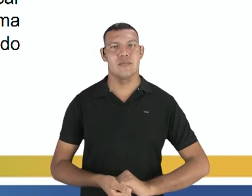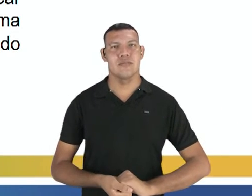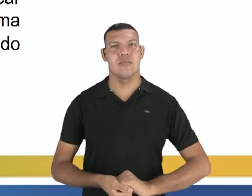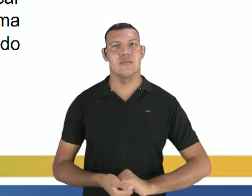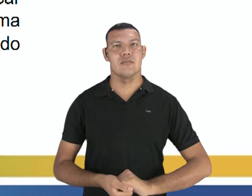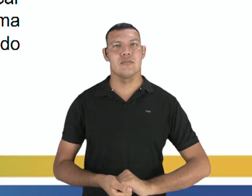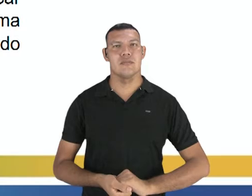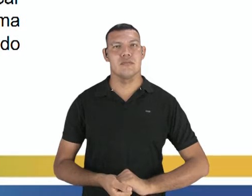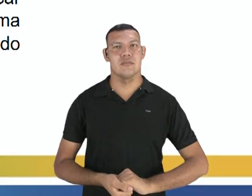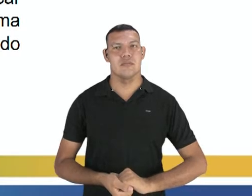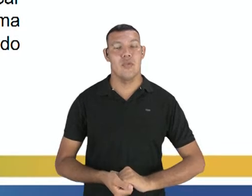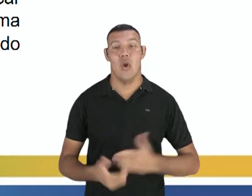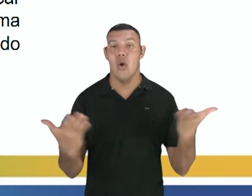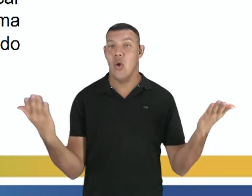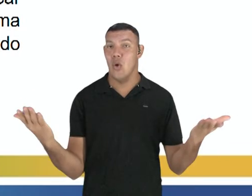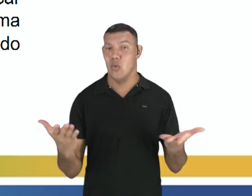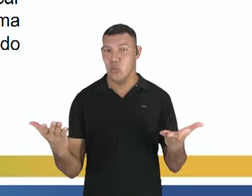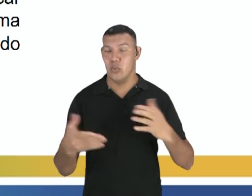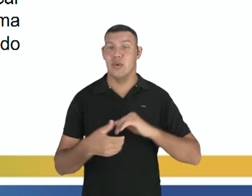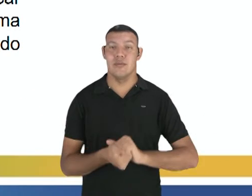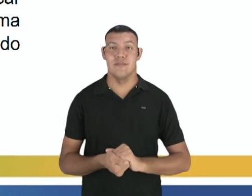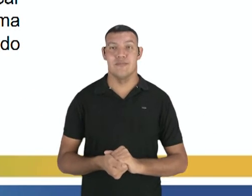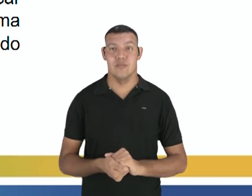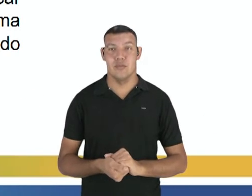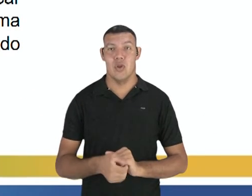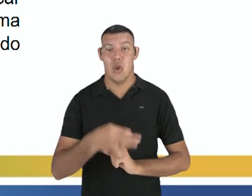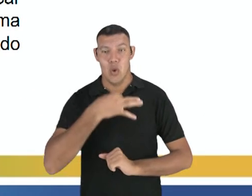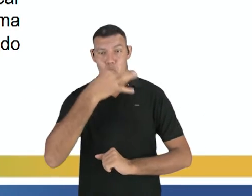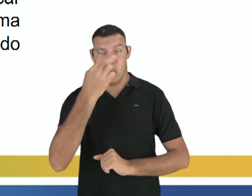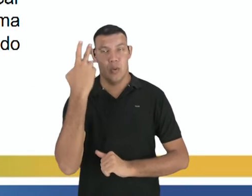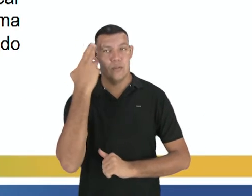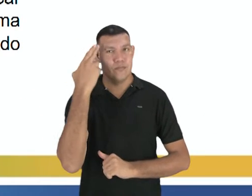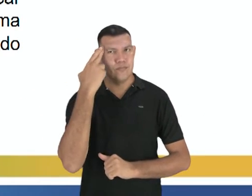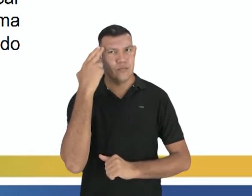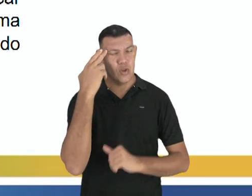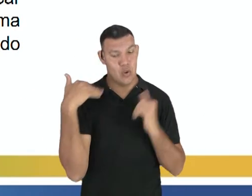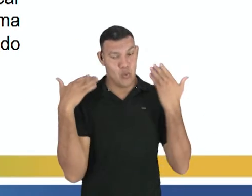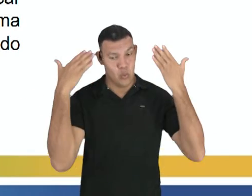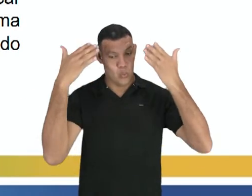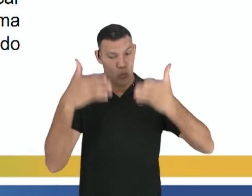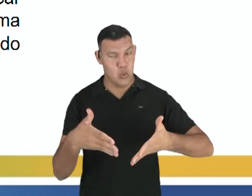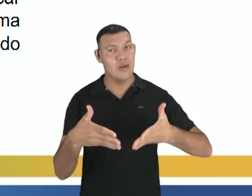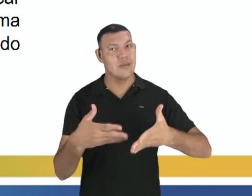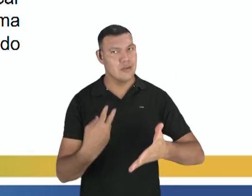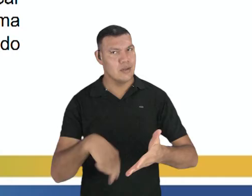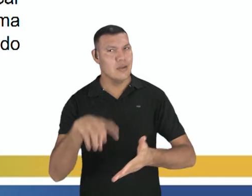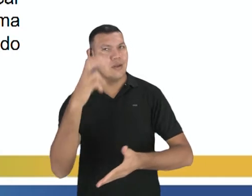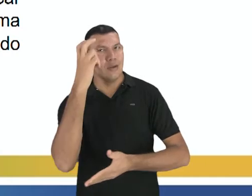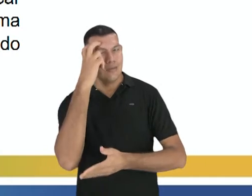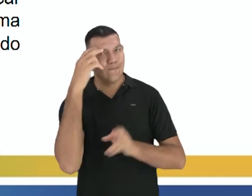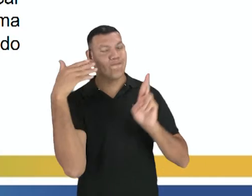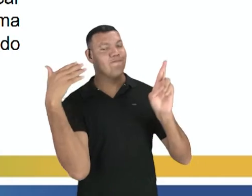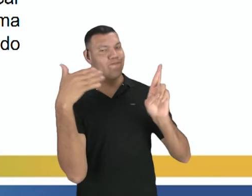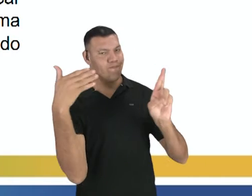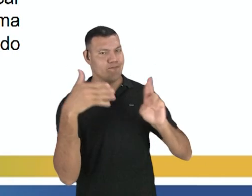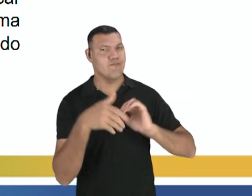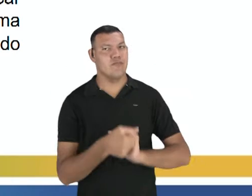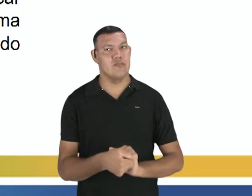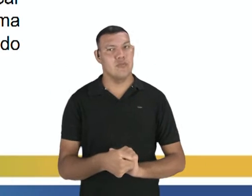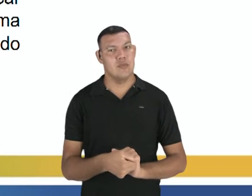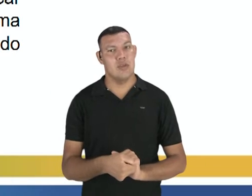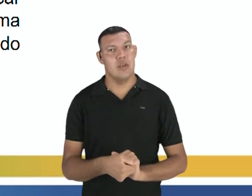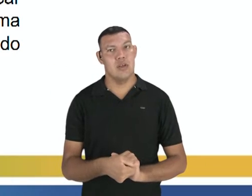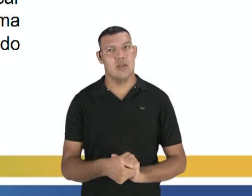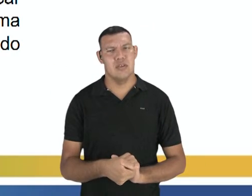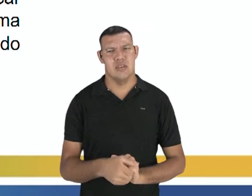e absoluto. Hoje nós sabemos que o senso comum ele é voltado mais para a cultura, né, do que